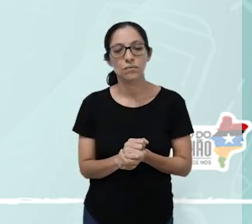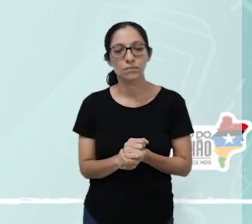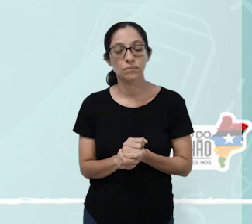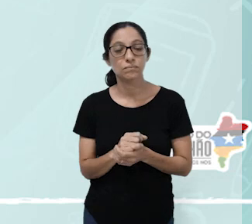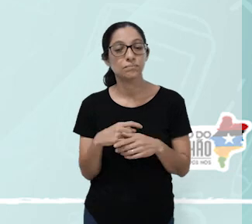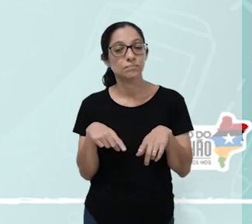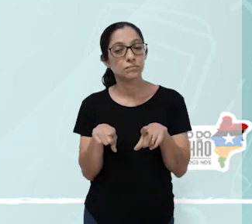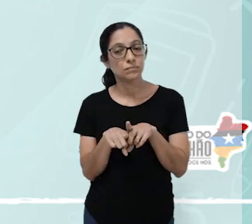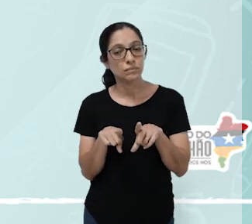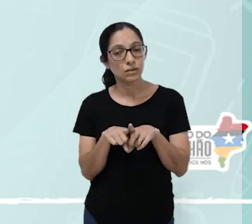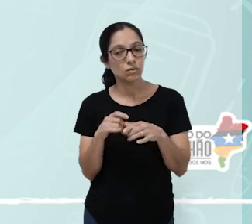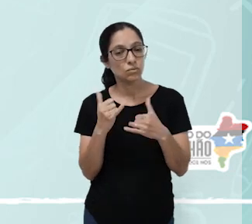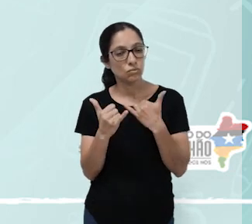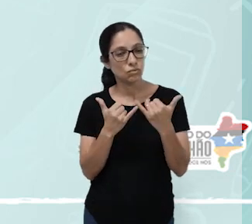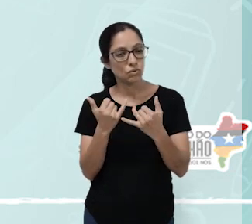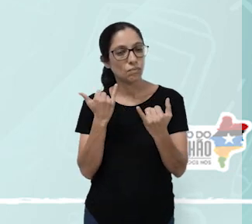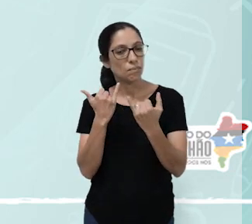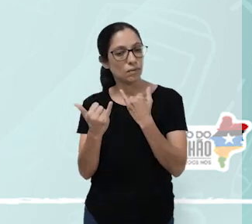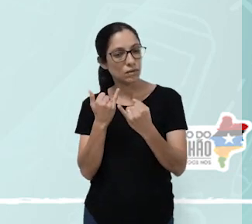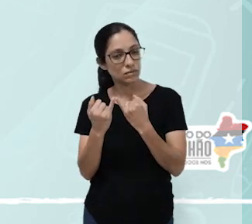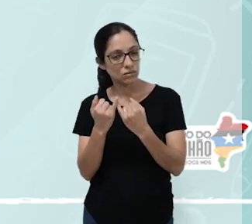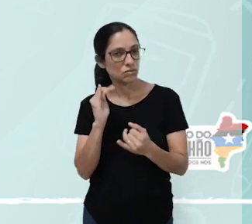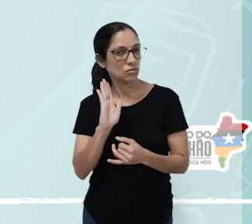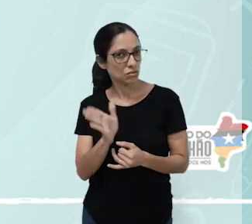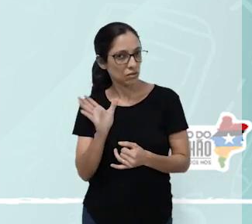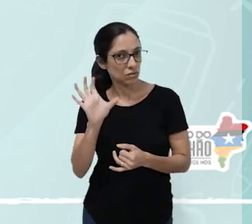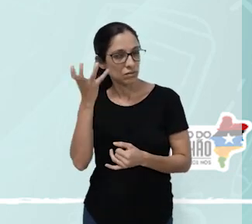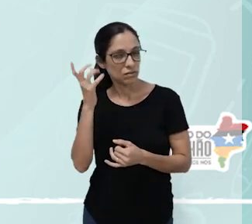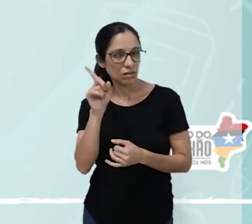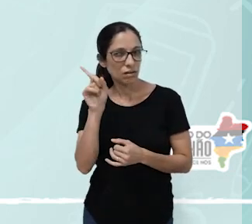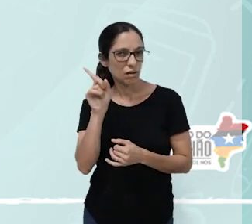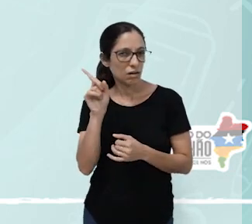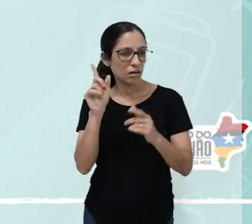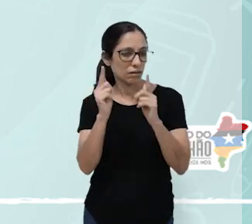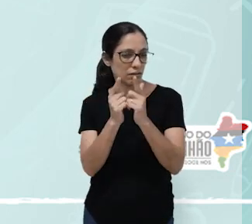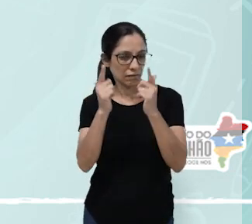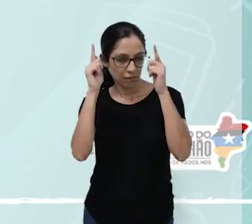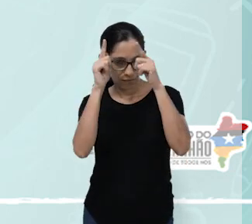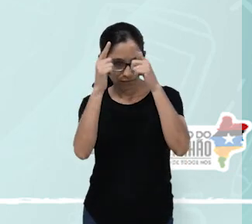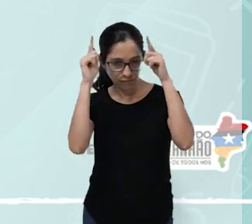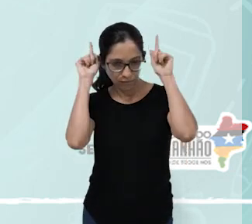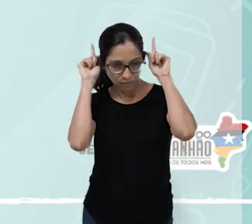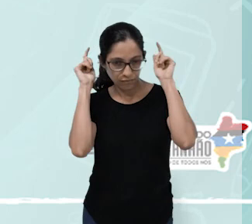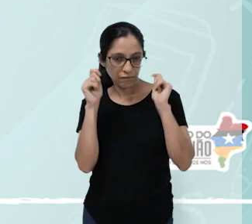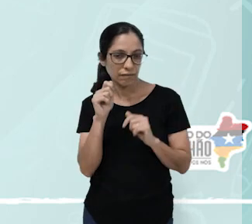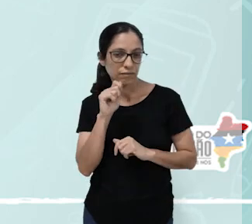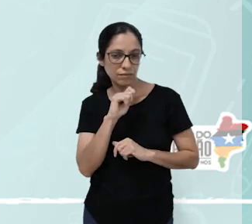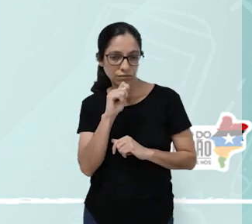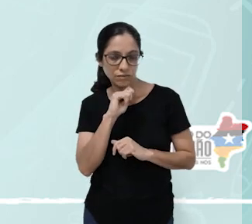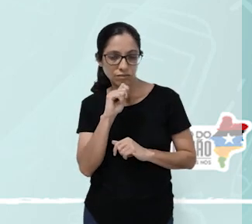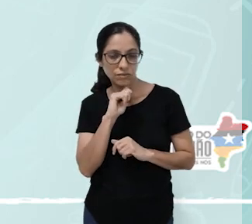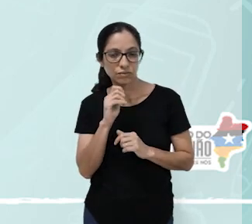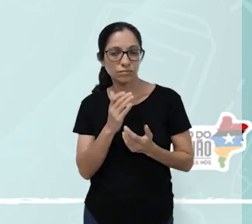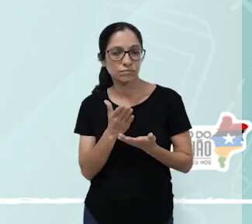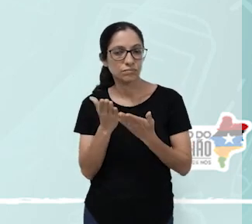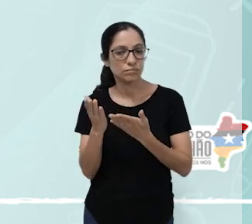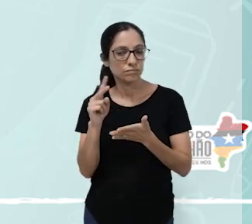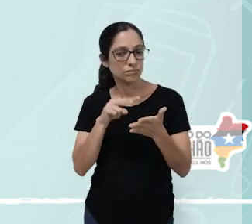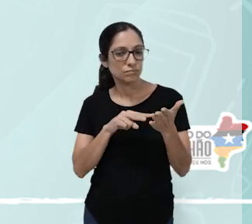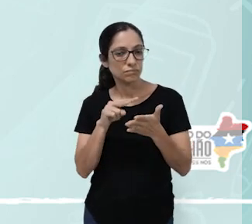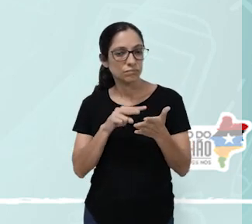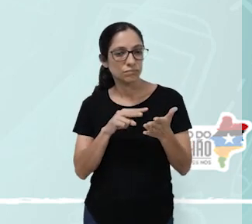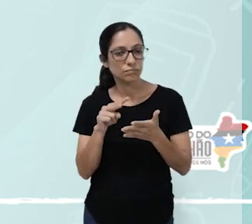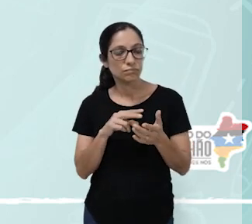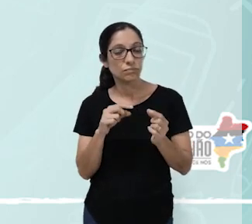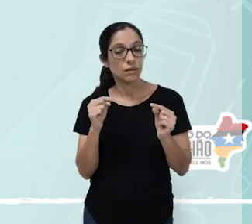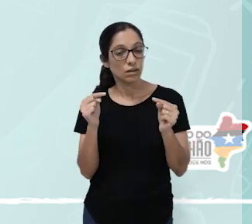No entanto, um jogo semelhante já era praticado na Grécia Antiga, tamborete e peteca. O nome desse esporte está relacionado